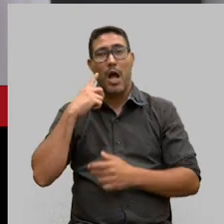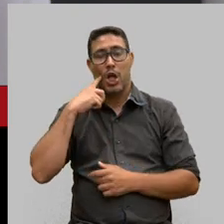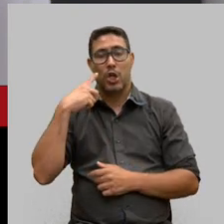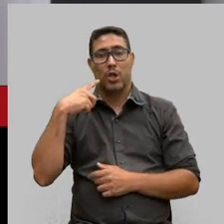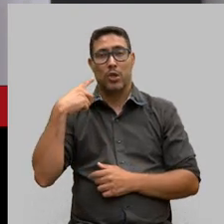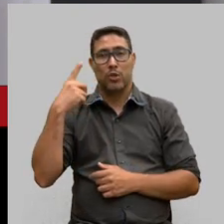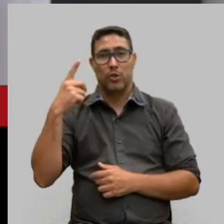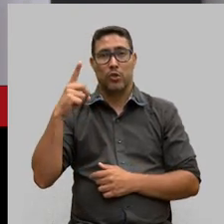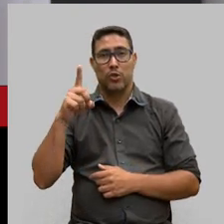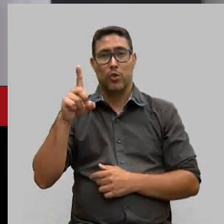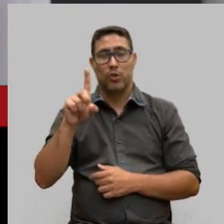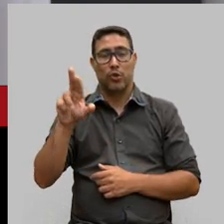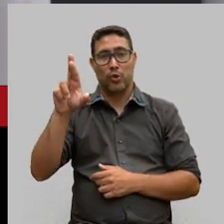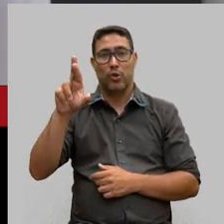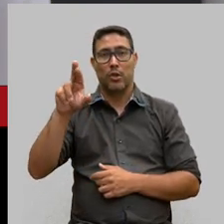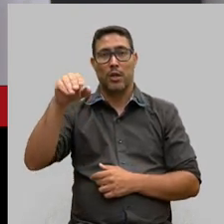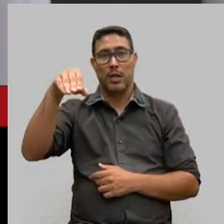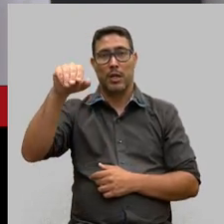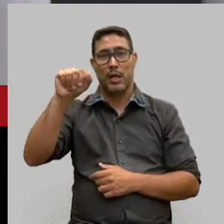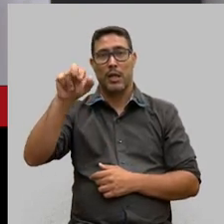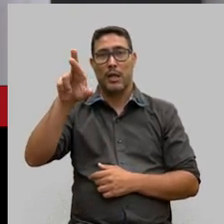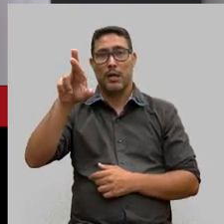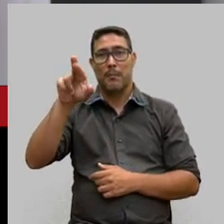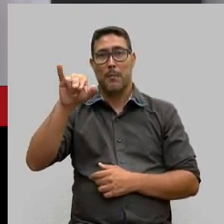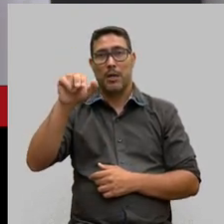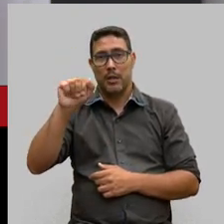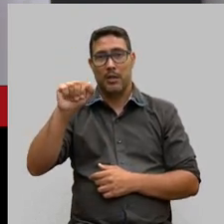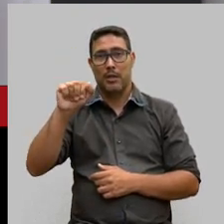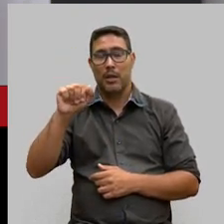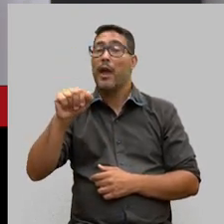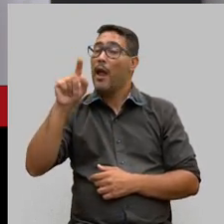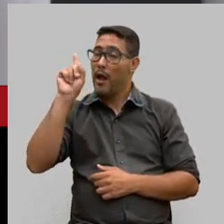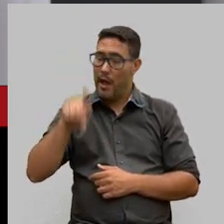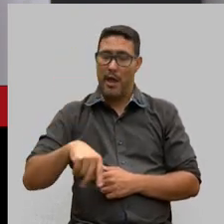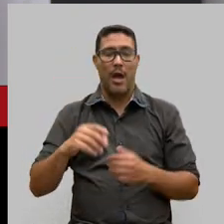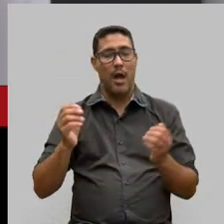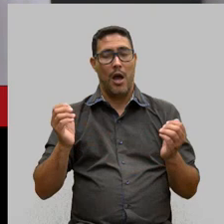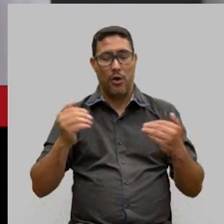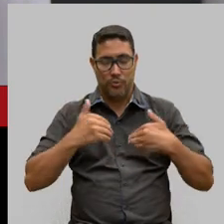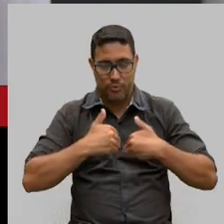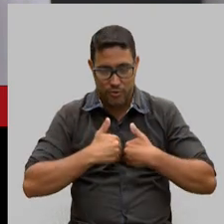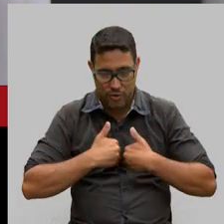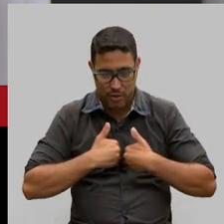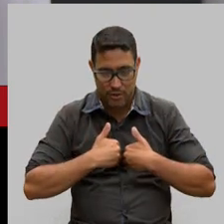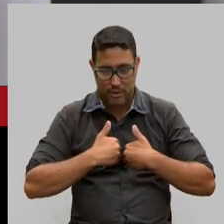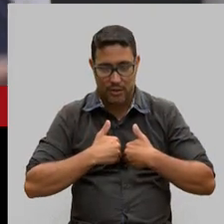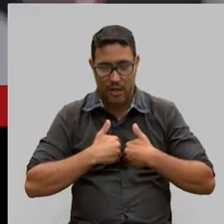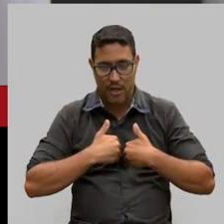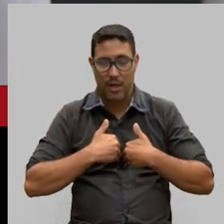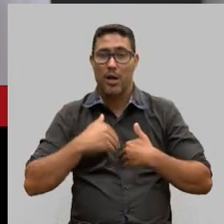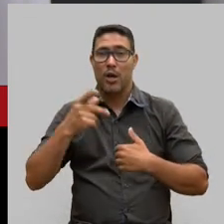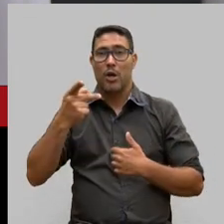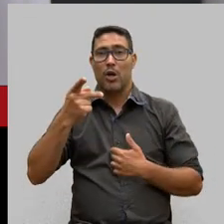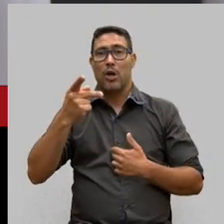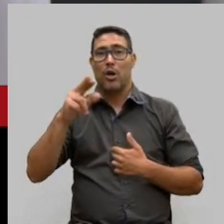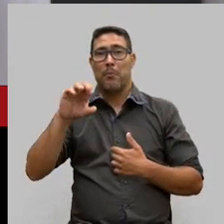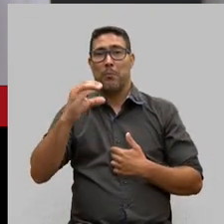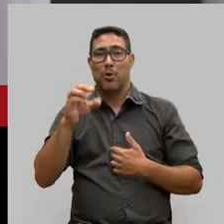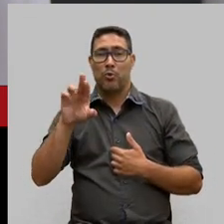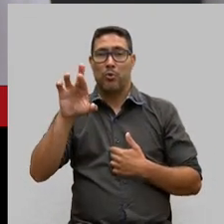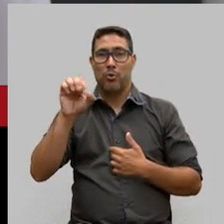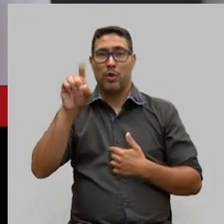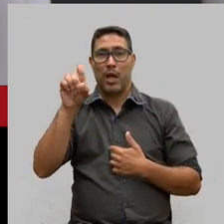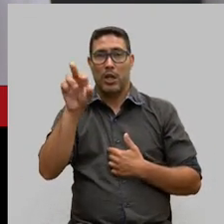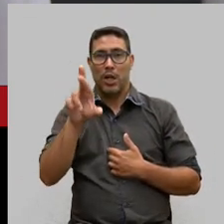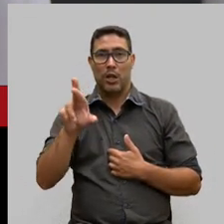doutora Maria Guerra autista procurador do Estado de Minas Gerais Parabéns